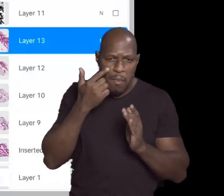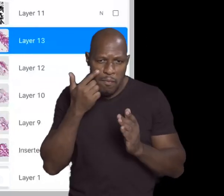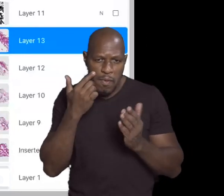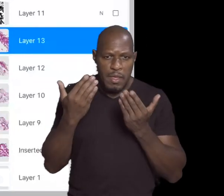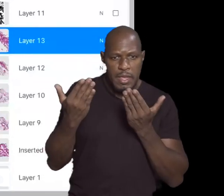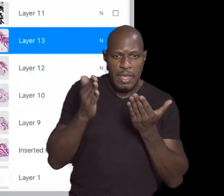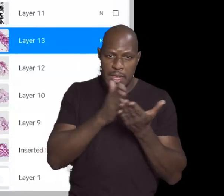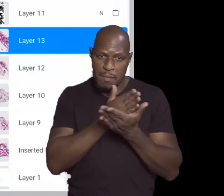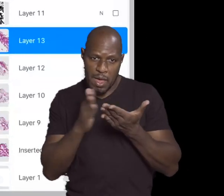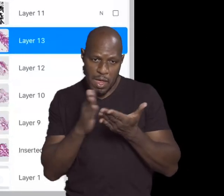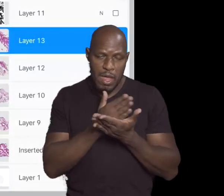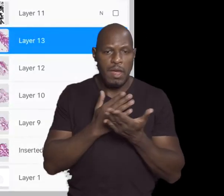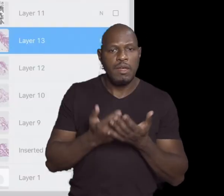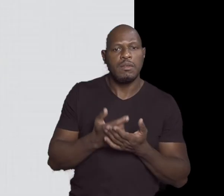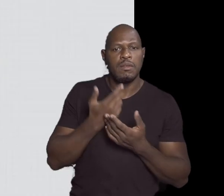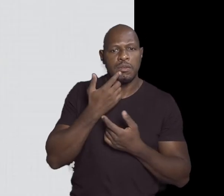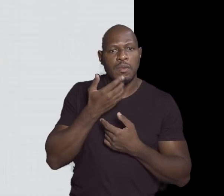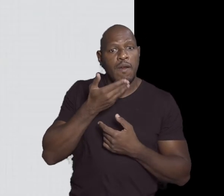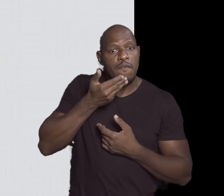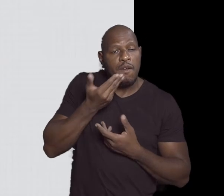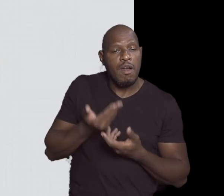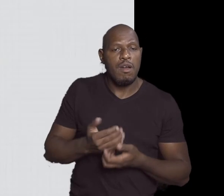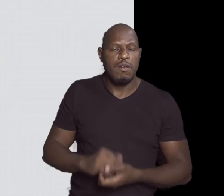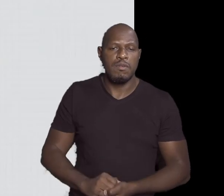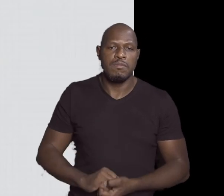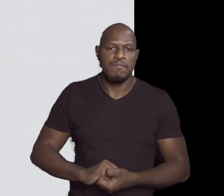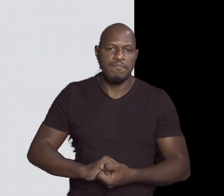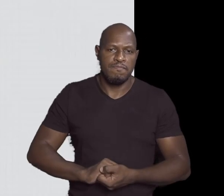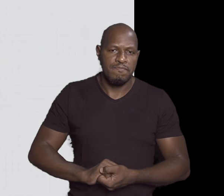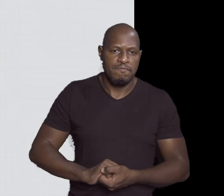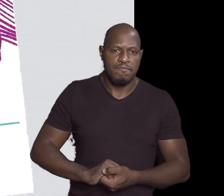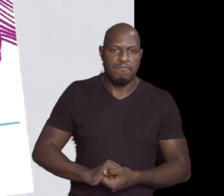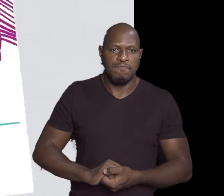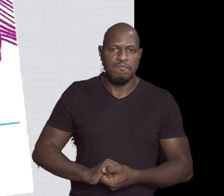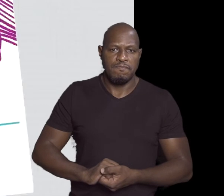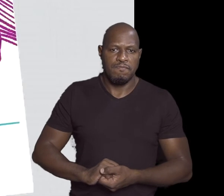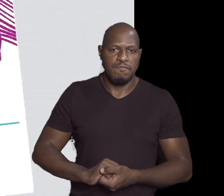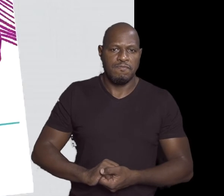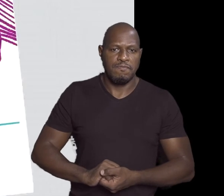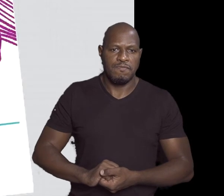Tudo separado, mais fácil de